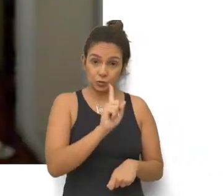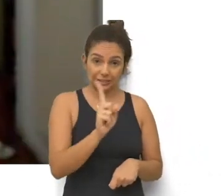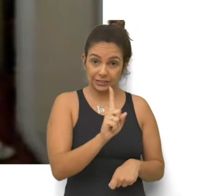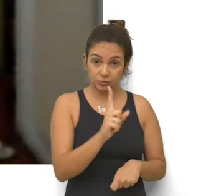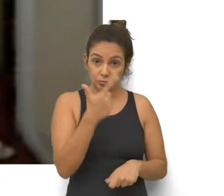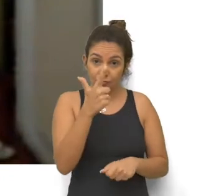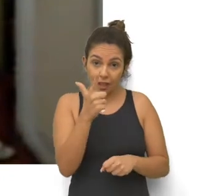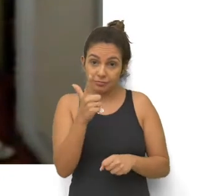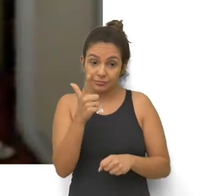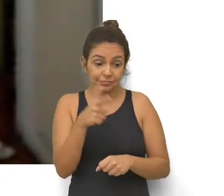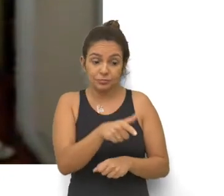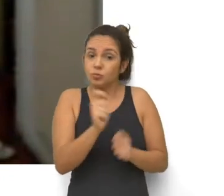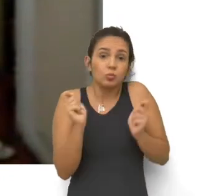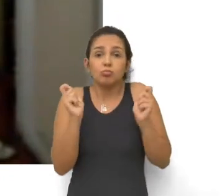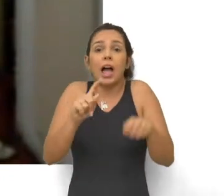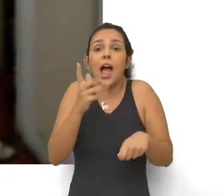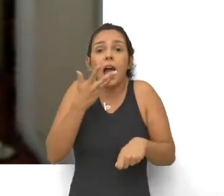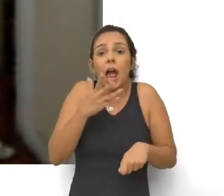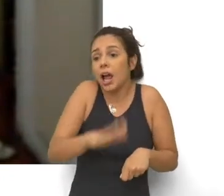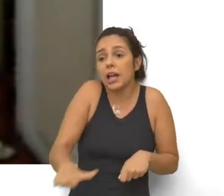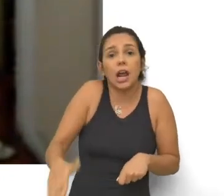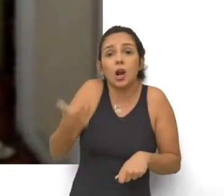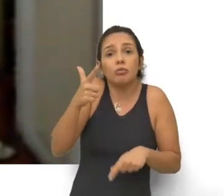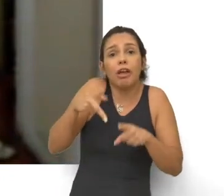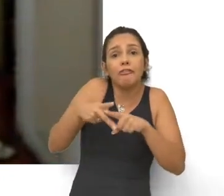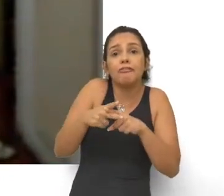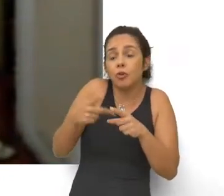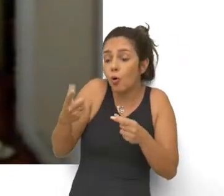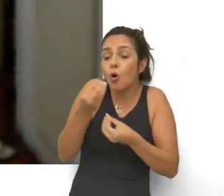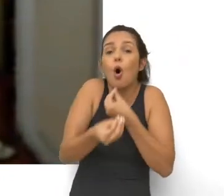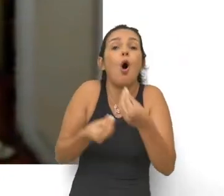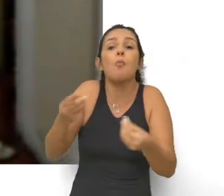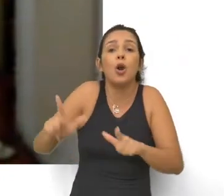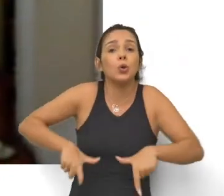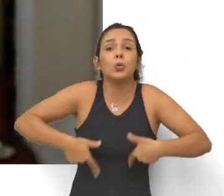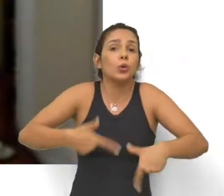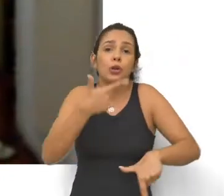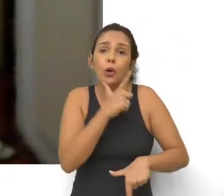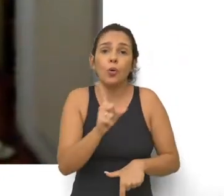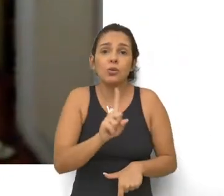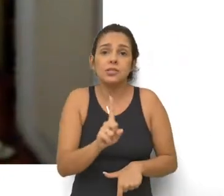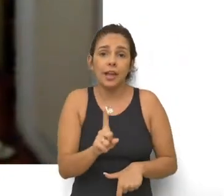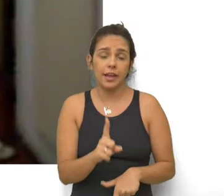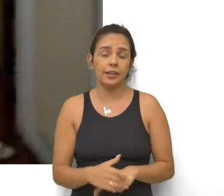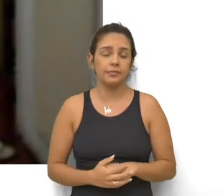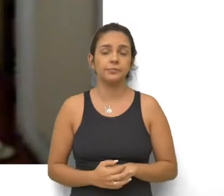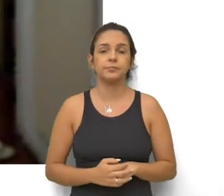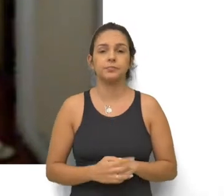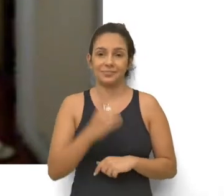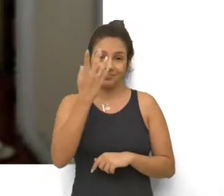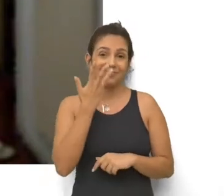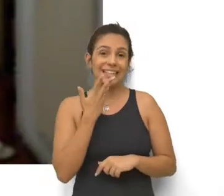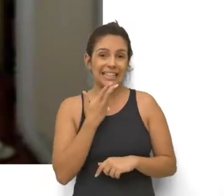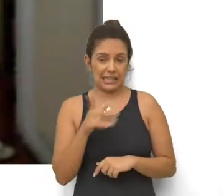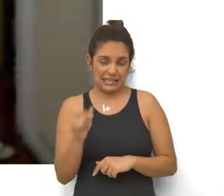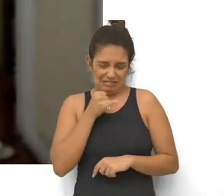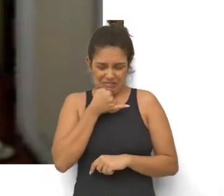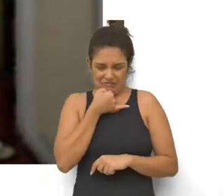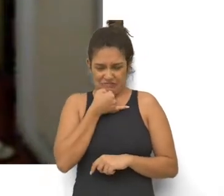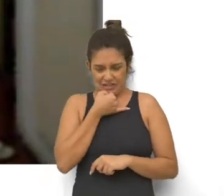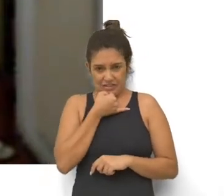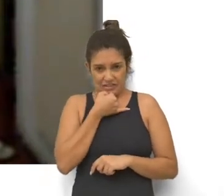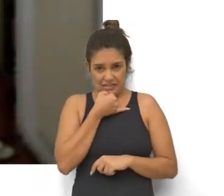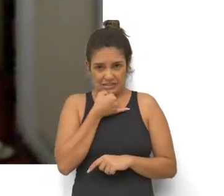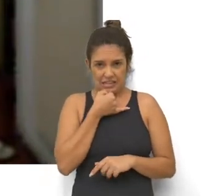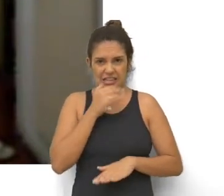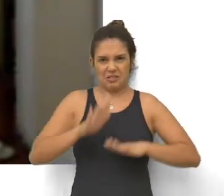muito poucas ferramentas, digamos assim, para reverter a infelicidade dela. Então, uma criança infeliz, às